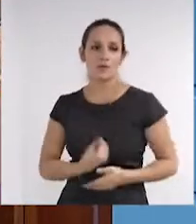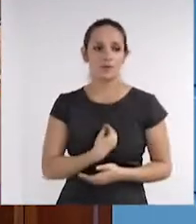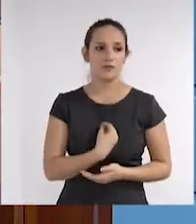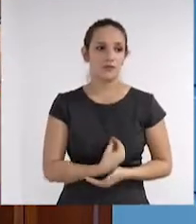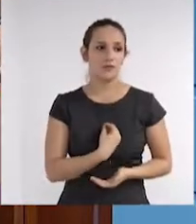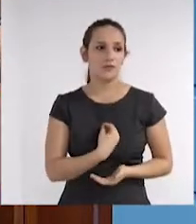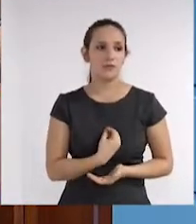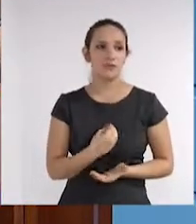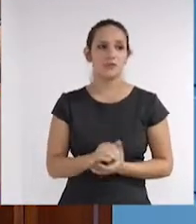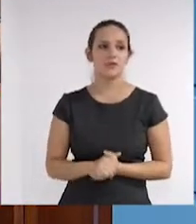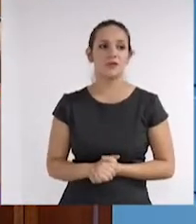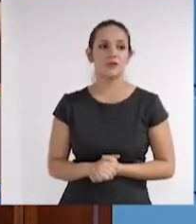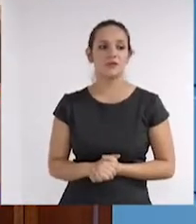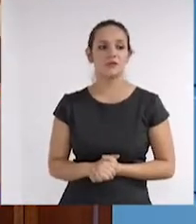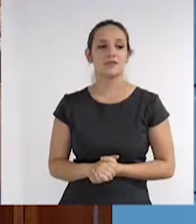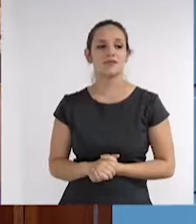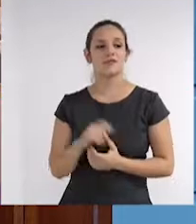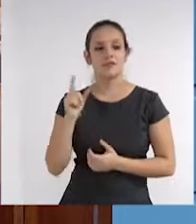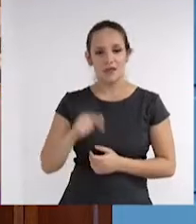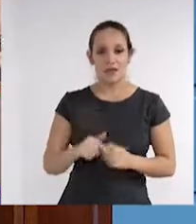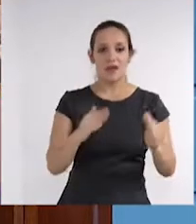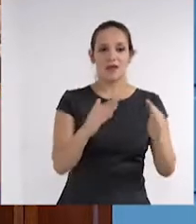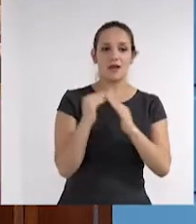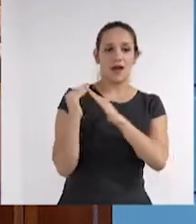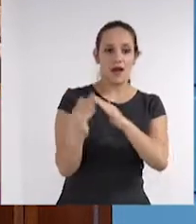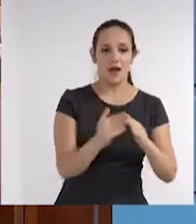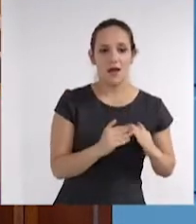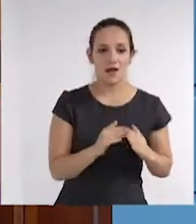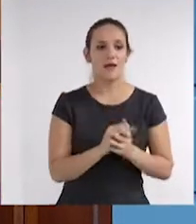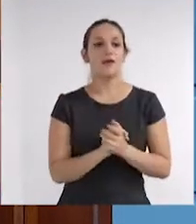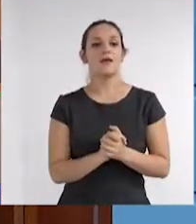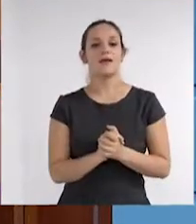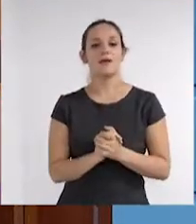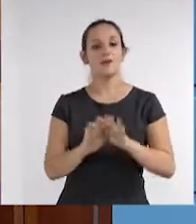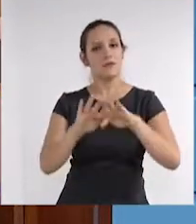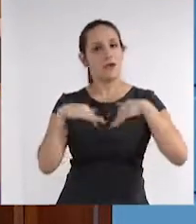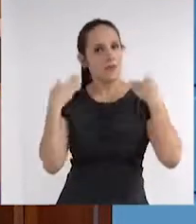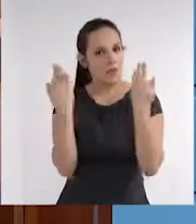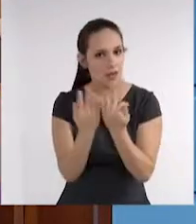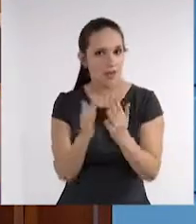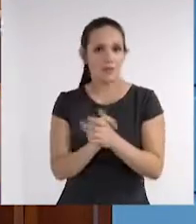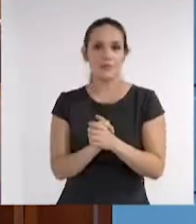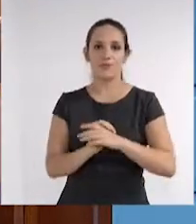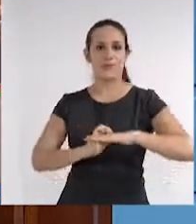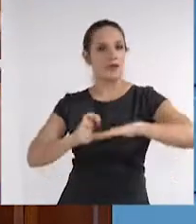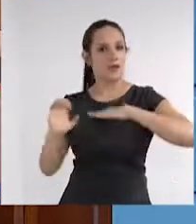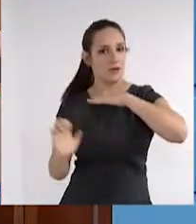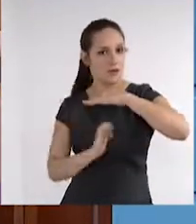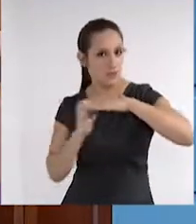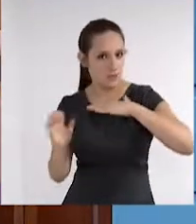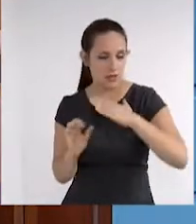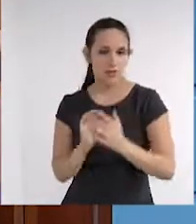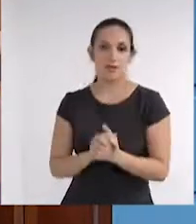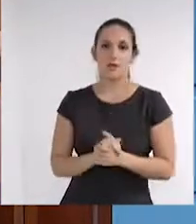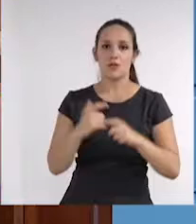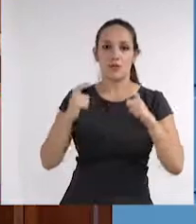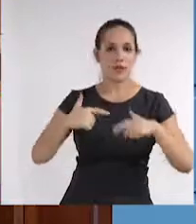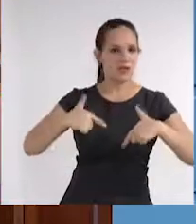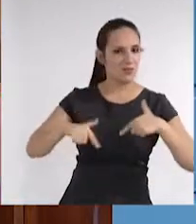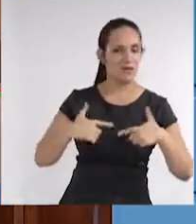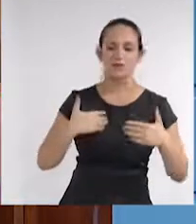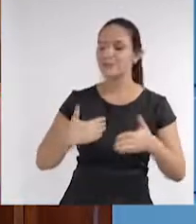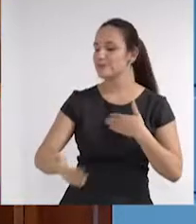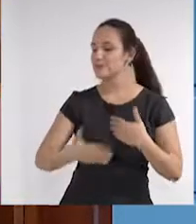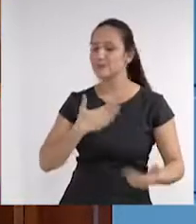nos nossos lares, na nossa família, na nossa empresa, no nosso local de trabalho, enfim,